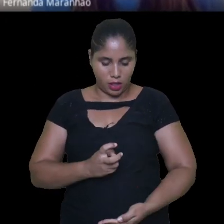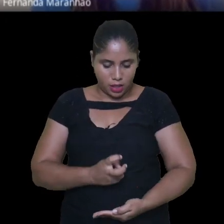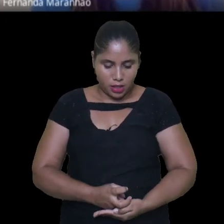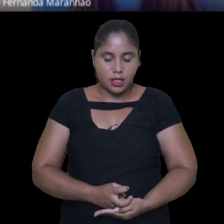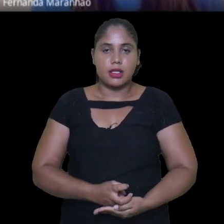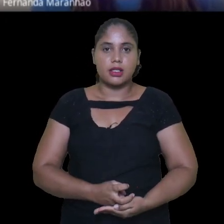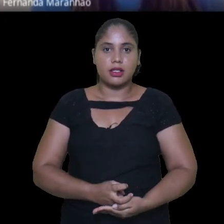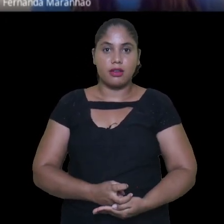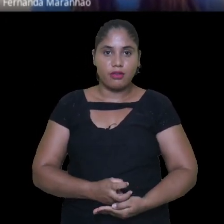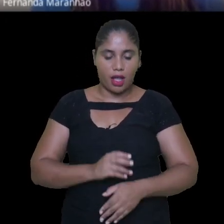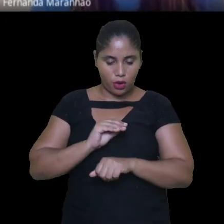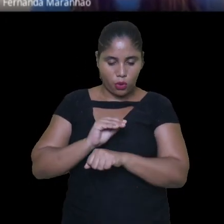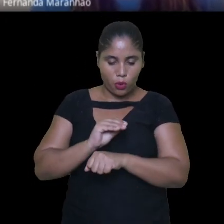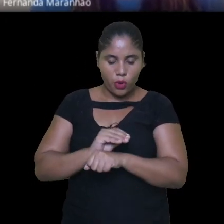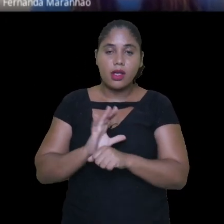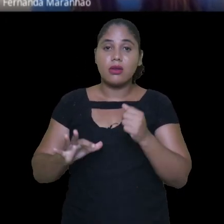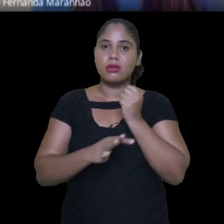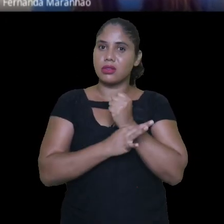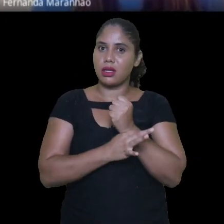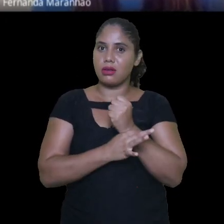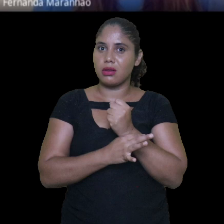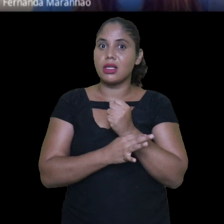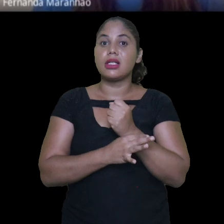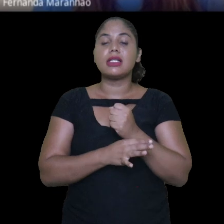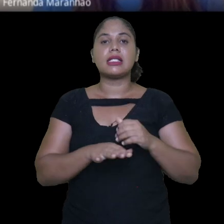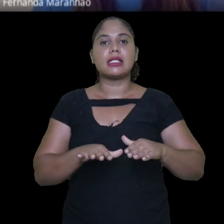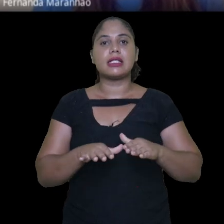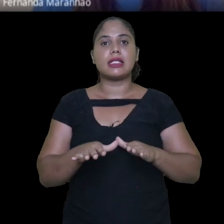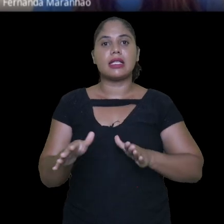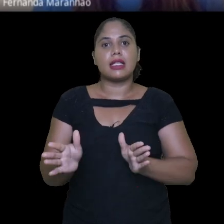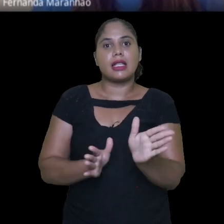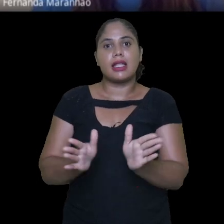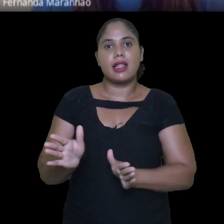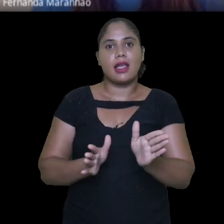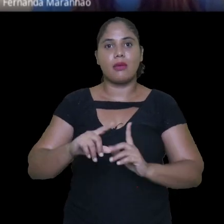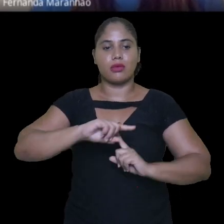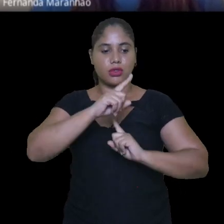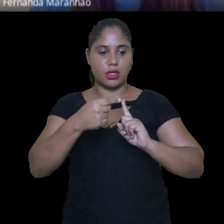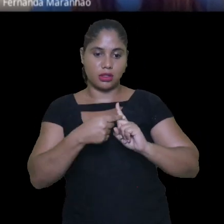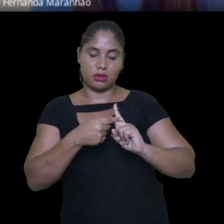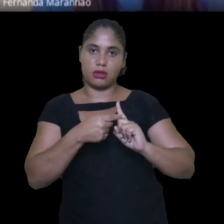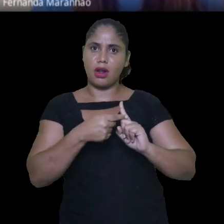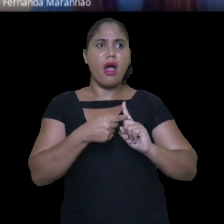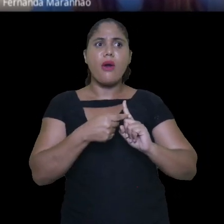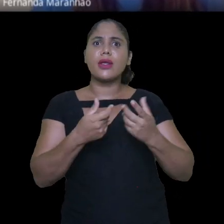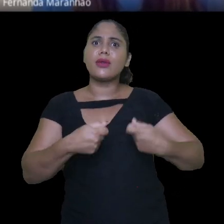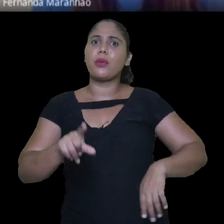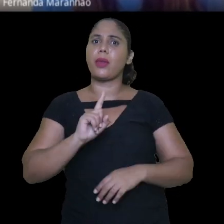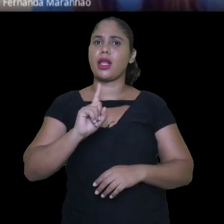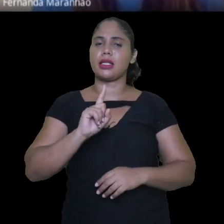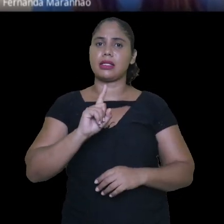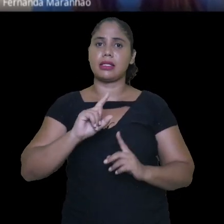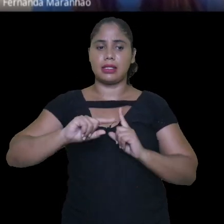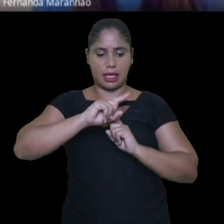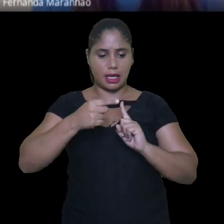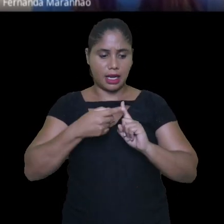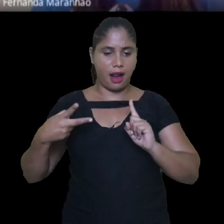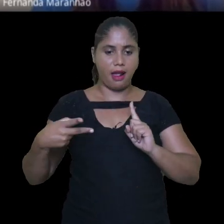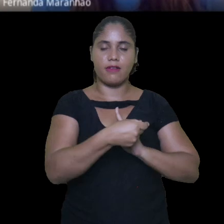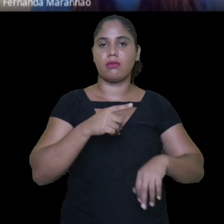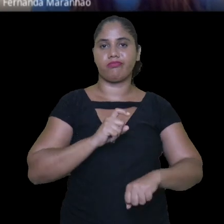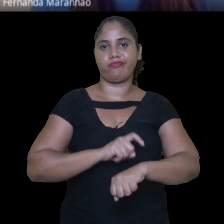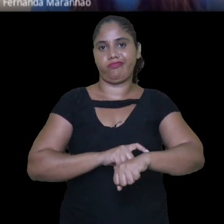bem sintética, o centro desse gráfico fala para a gente sobre um bebê com restrição de crescimento